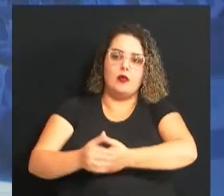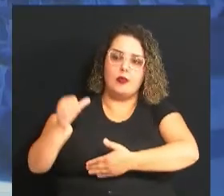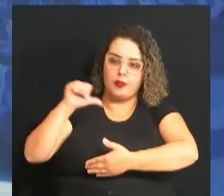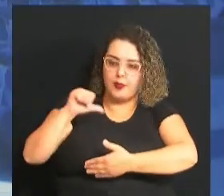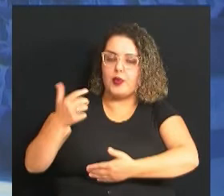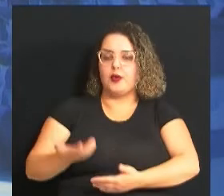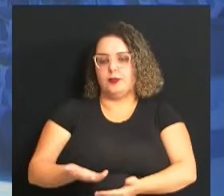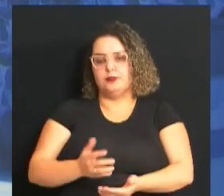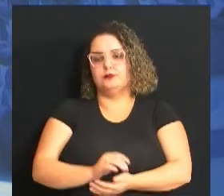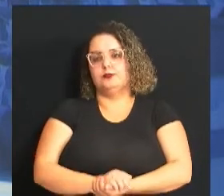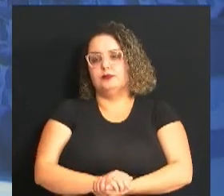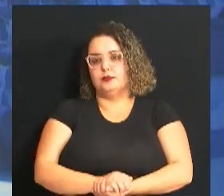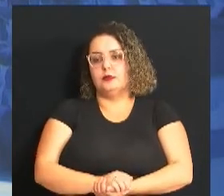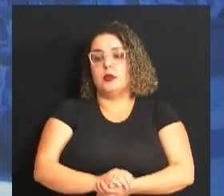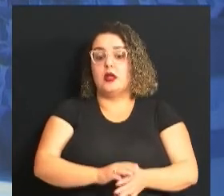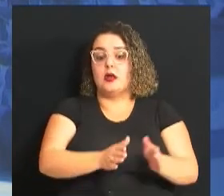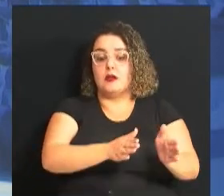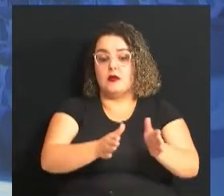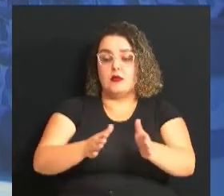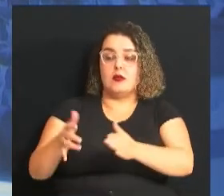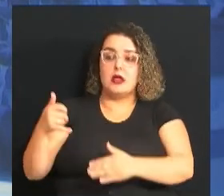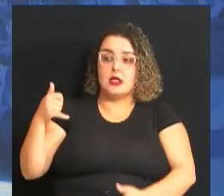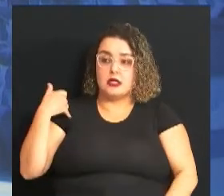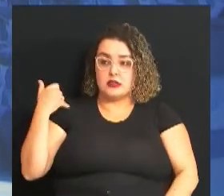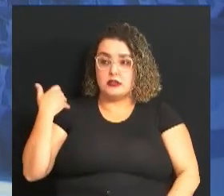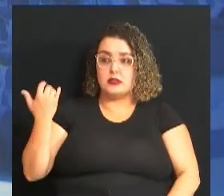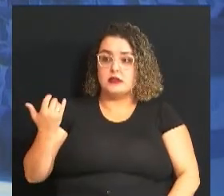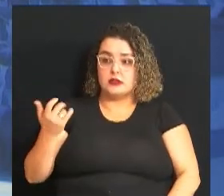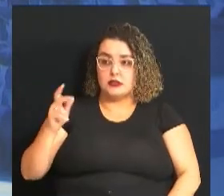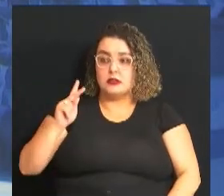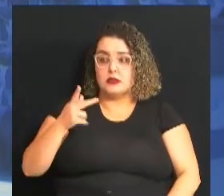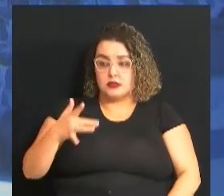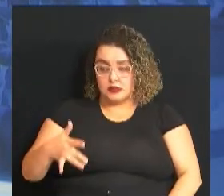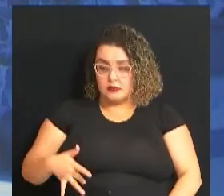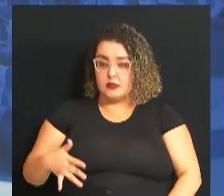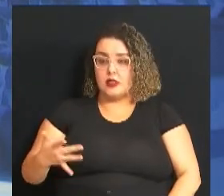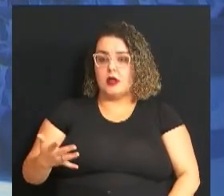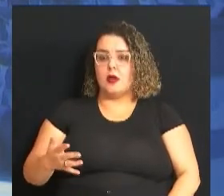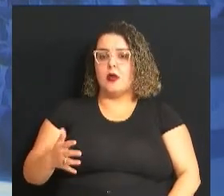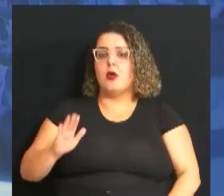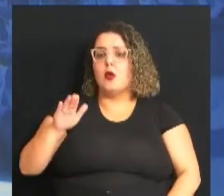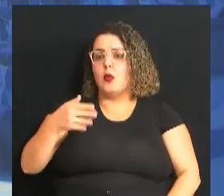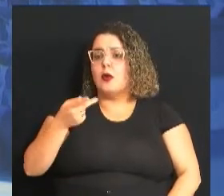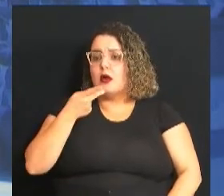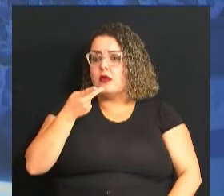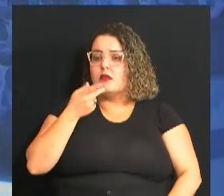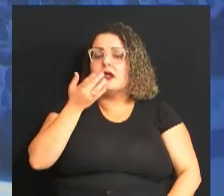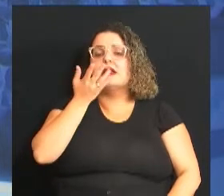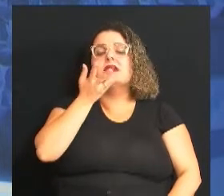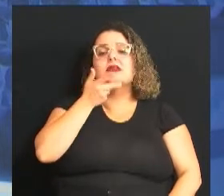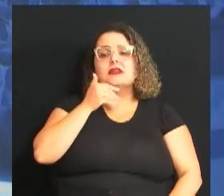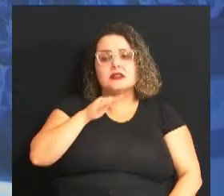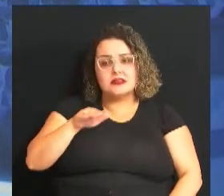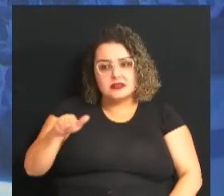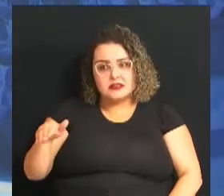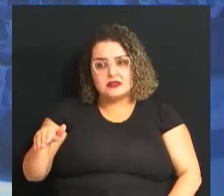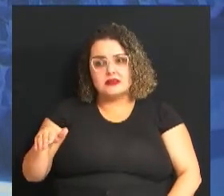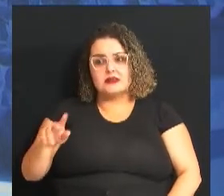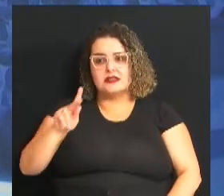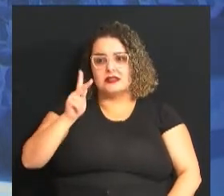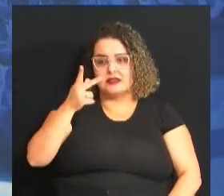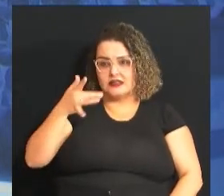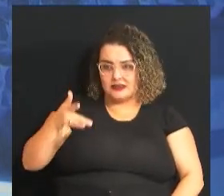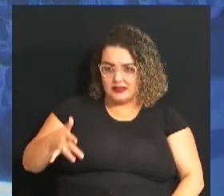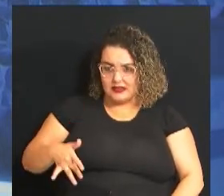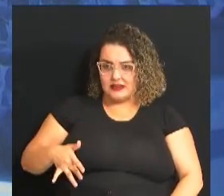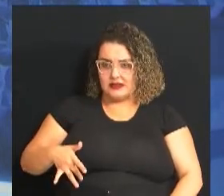dar em várias faixas etárias, né, da vida, mas quando se fala em criança e hepatite, acaba